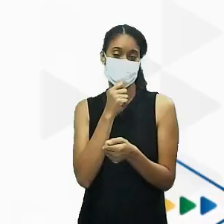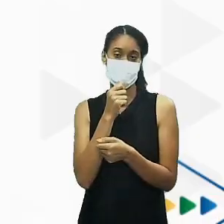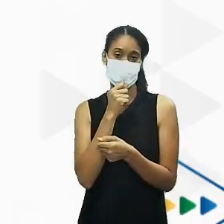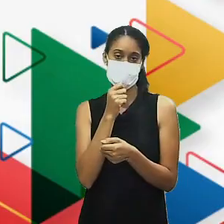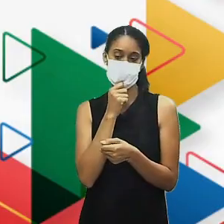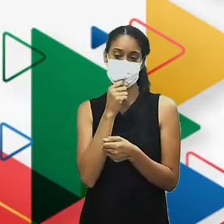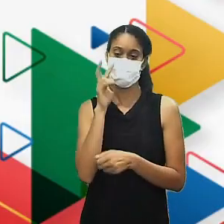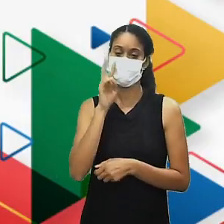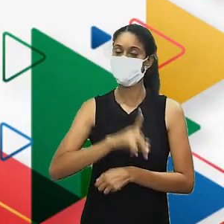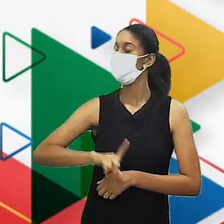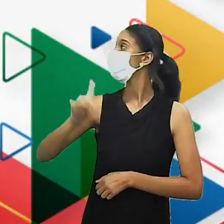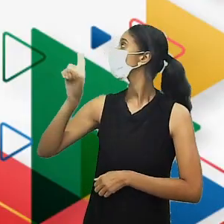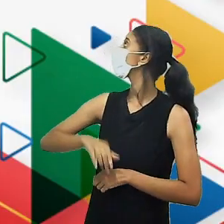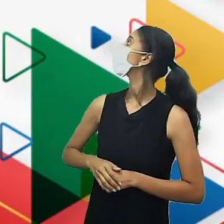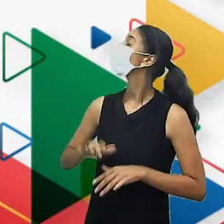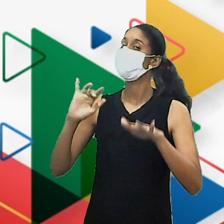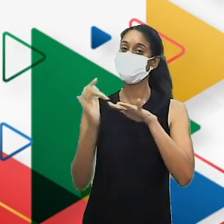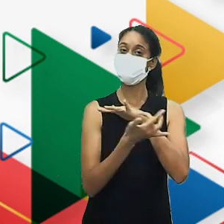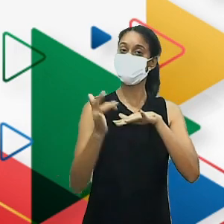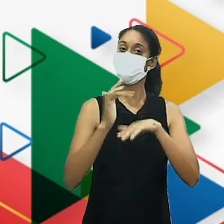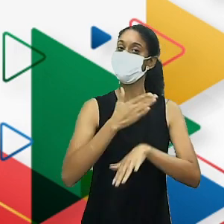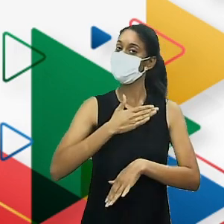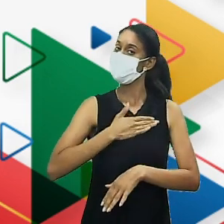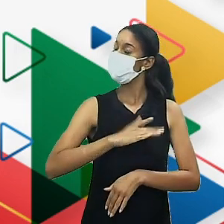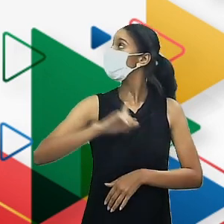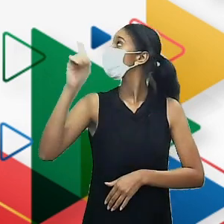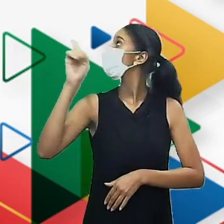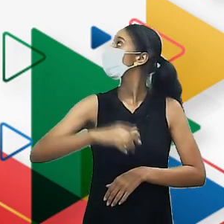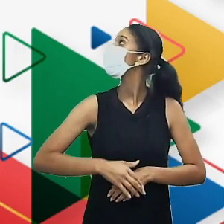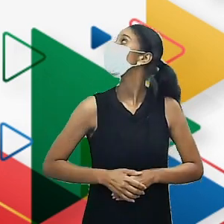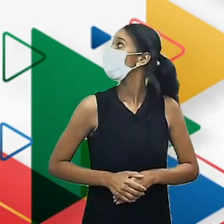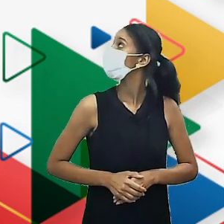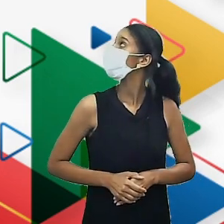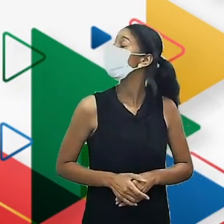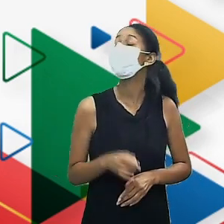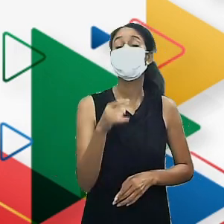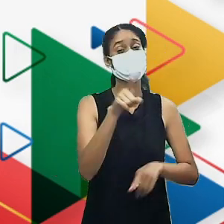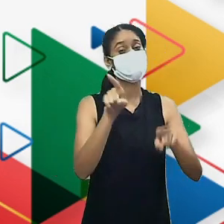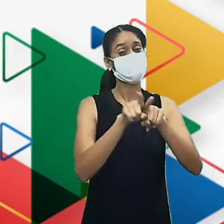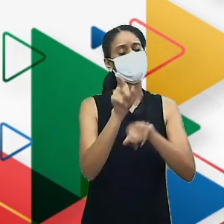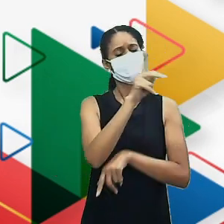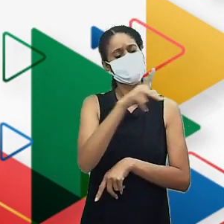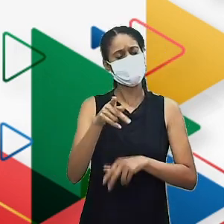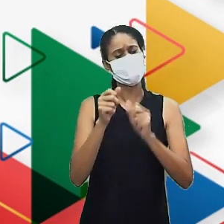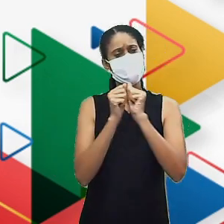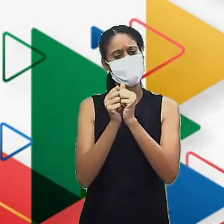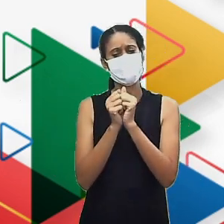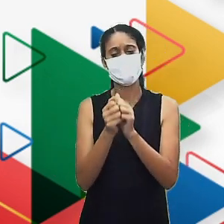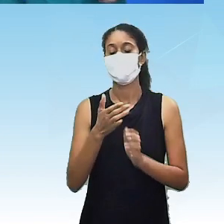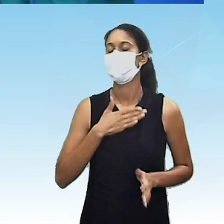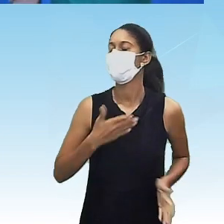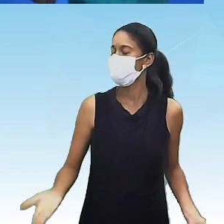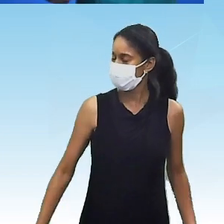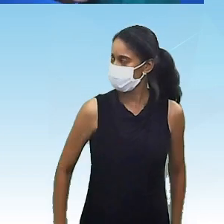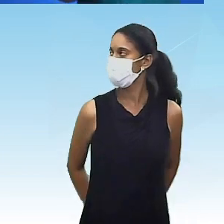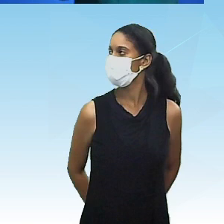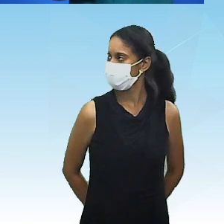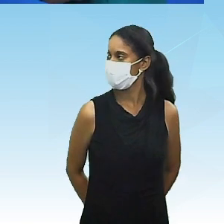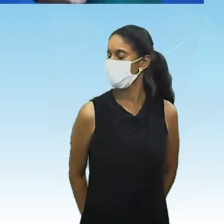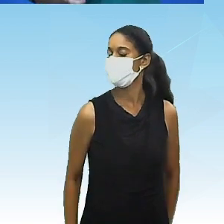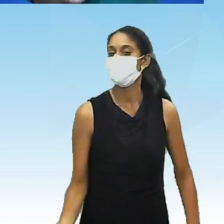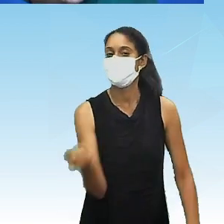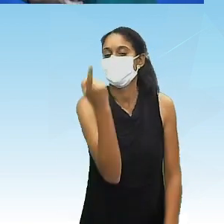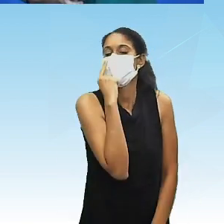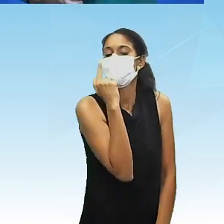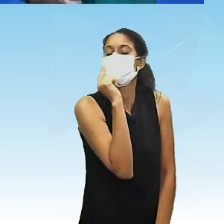na tela para mim, pessoal, ver minha rede social, que é o Prof. Bruno Lardião. Inclusive, você que é professor, divide comigo para o pessoal ver que tá para ver. O pessoal que está em